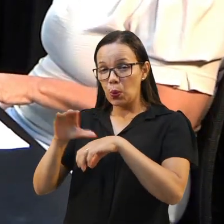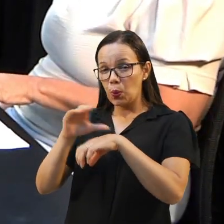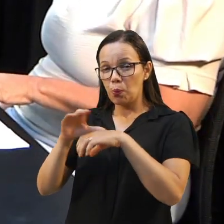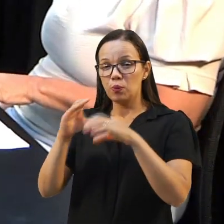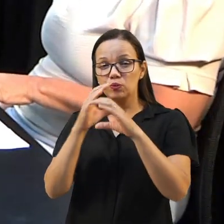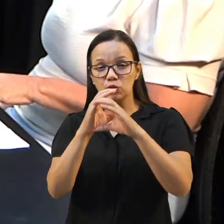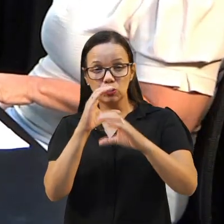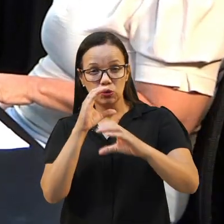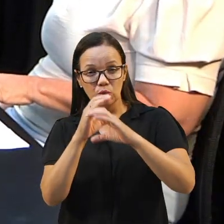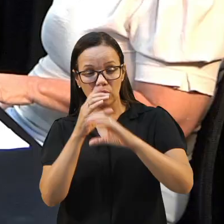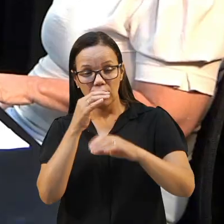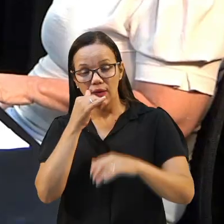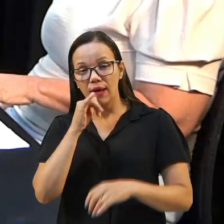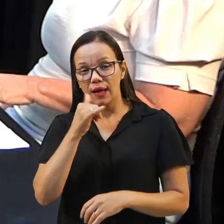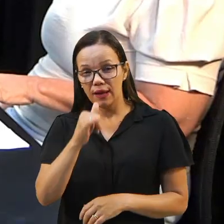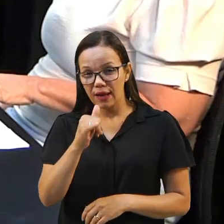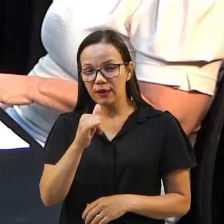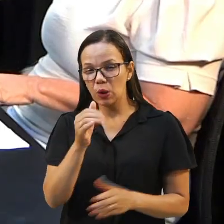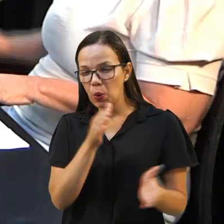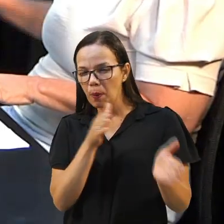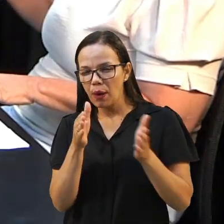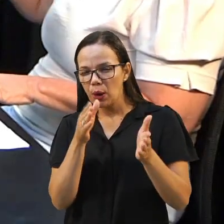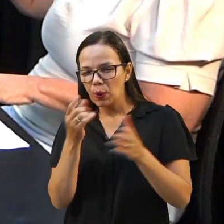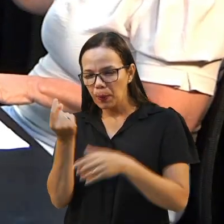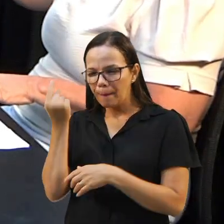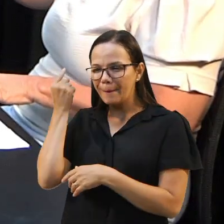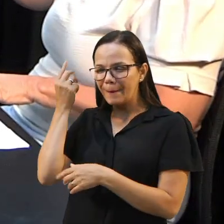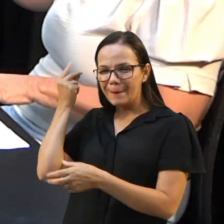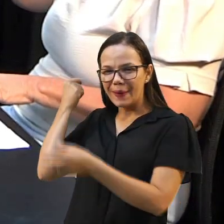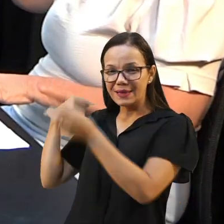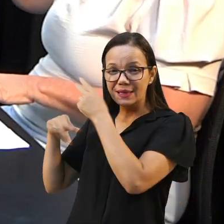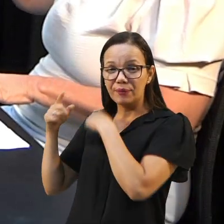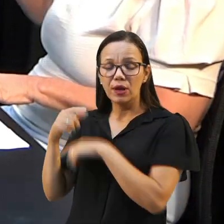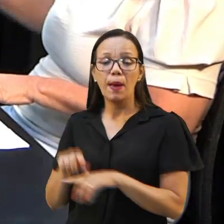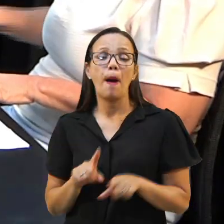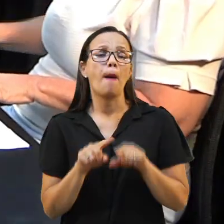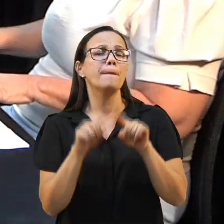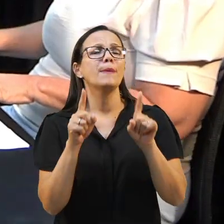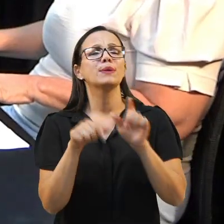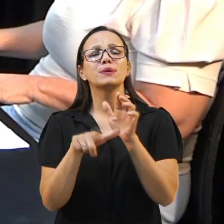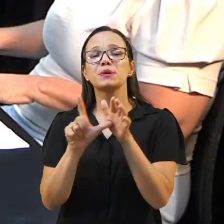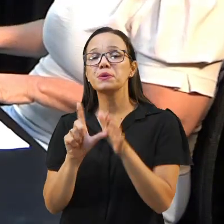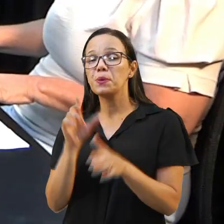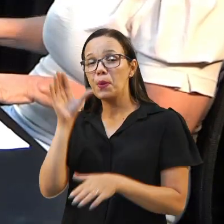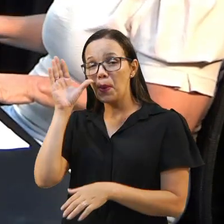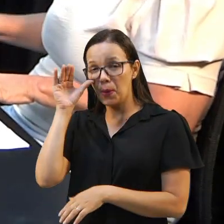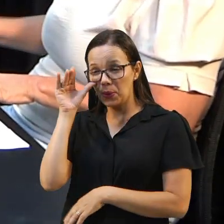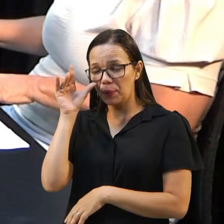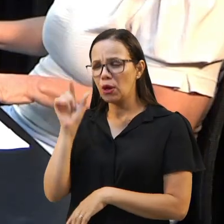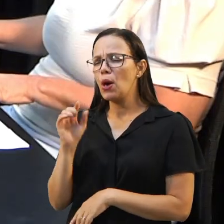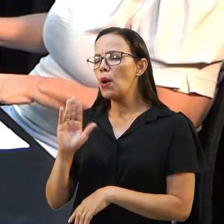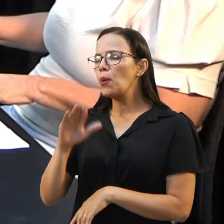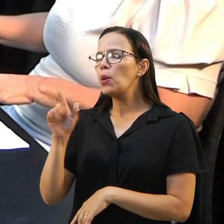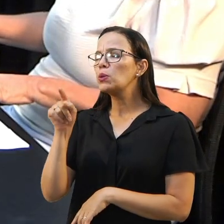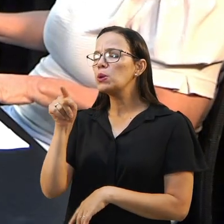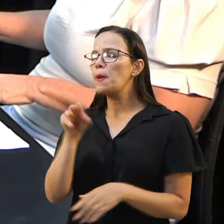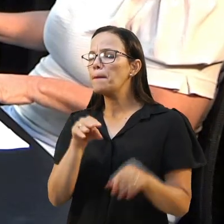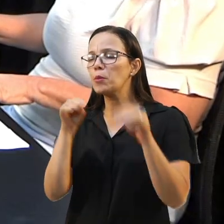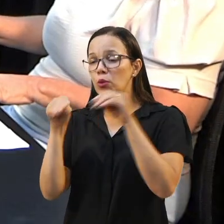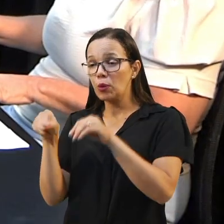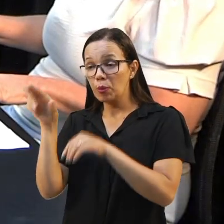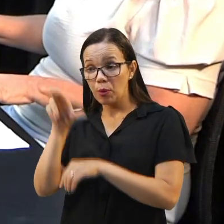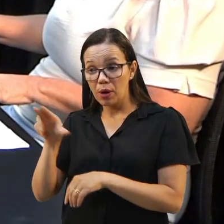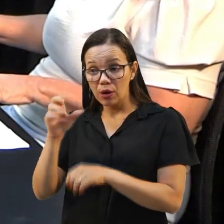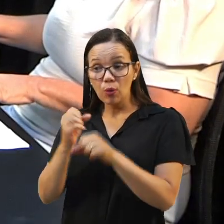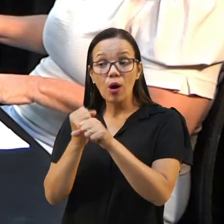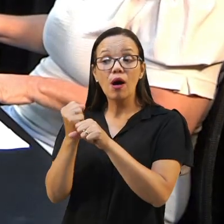que está sendo estruturado, não era isso na época, professor? Professor, mas antes uma curiosidade. O senhor ficou quando o senhor veio para Uberlândia? Em que